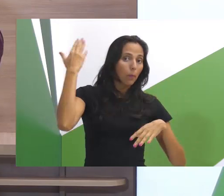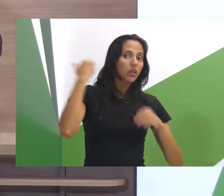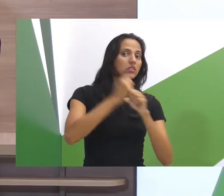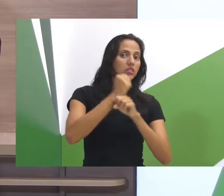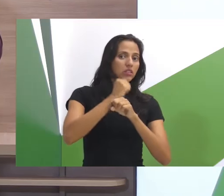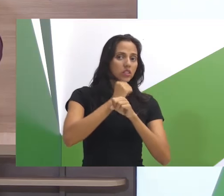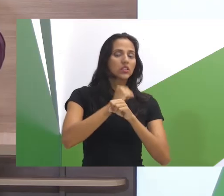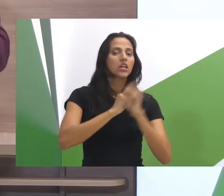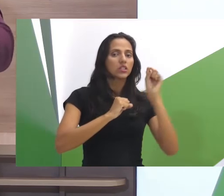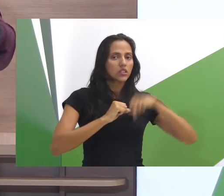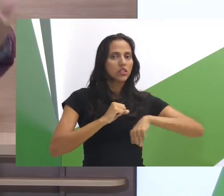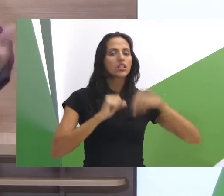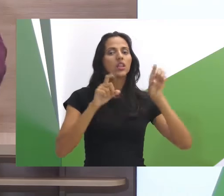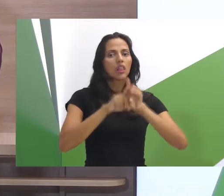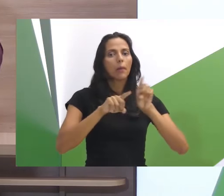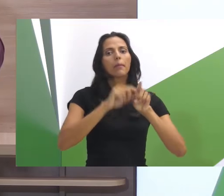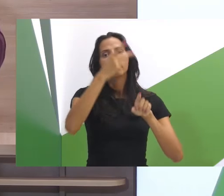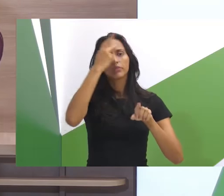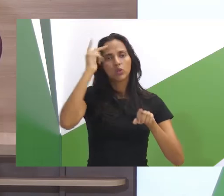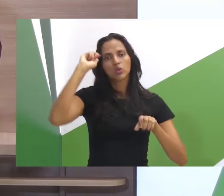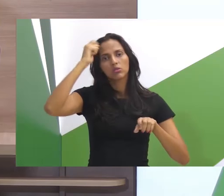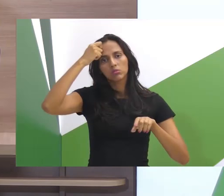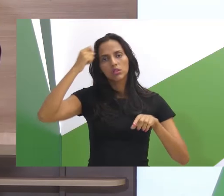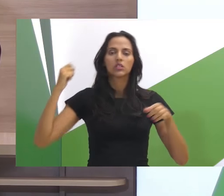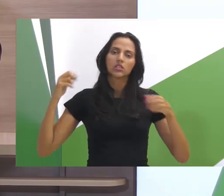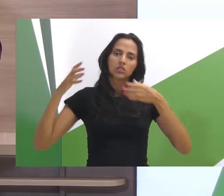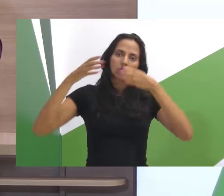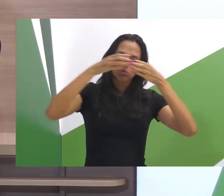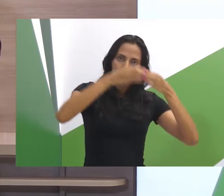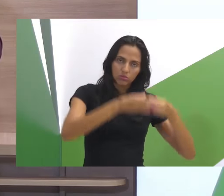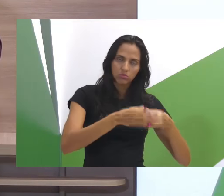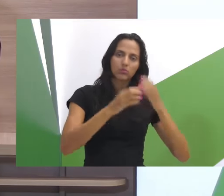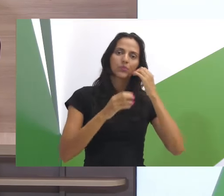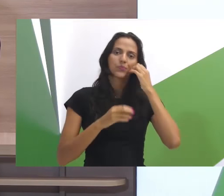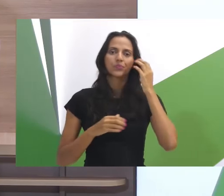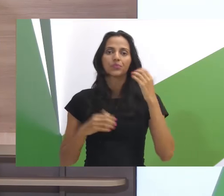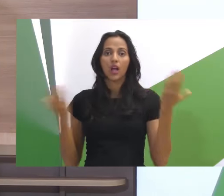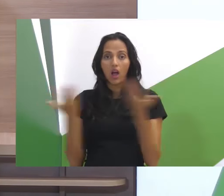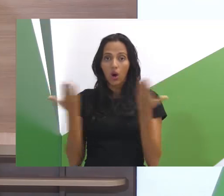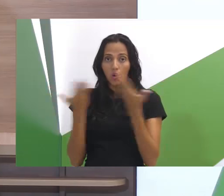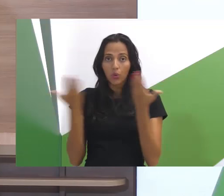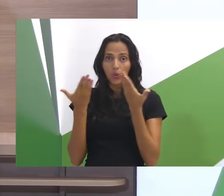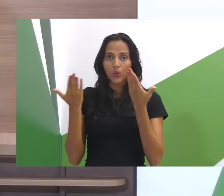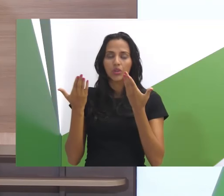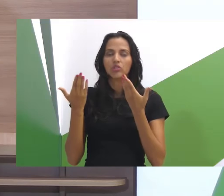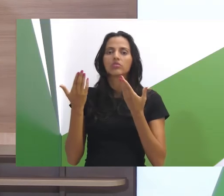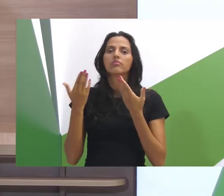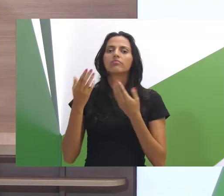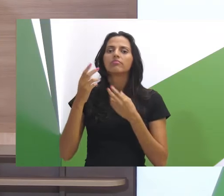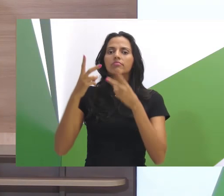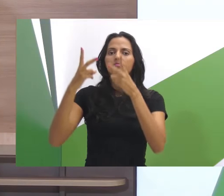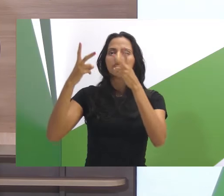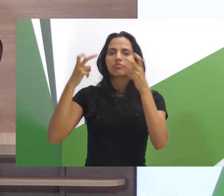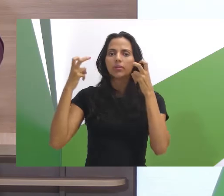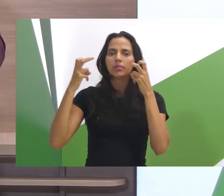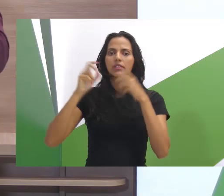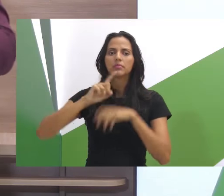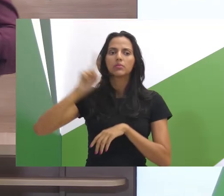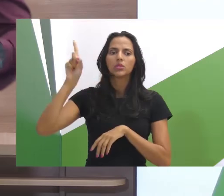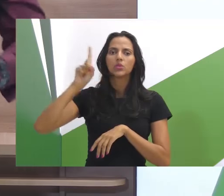quilombos em Itacoatiara, comunidades quilombolas. Então, gente vai ver agora uma reconstituição